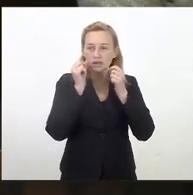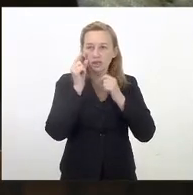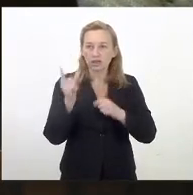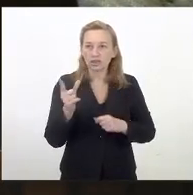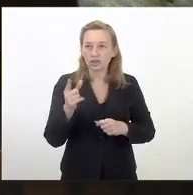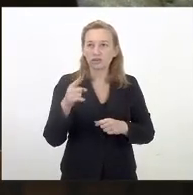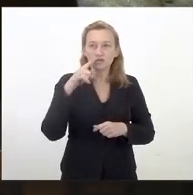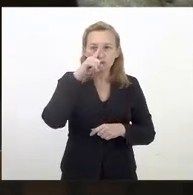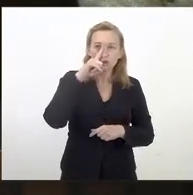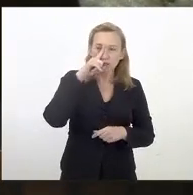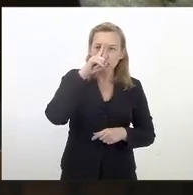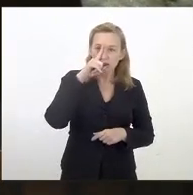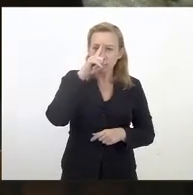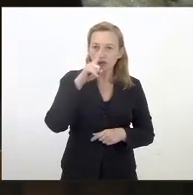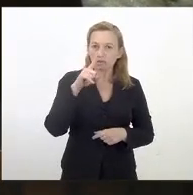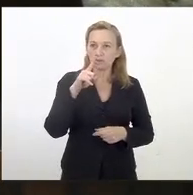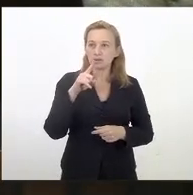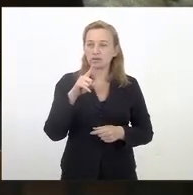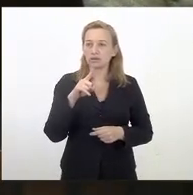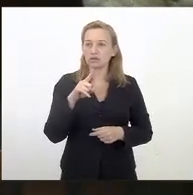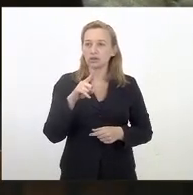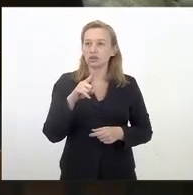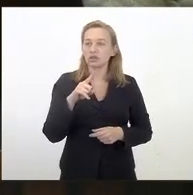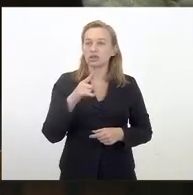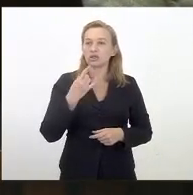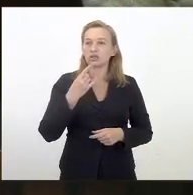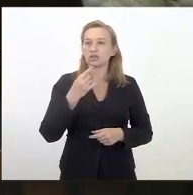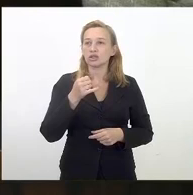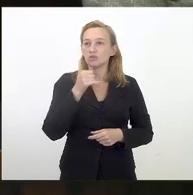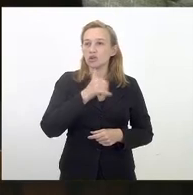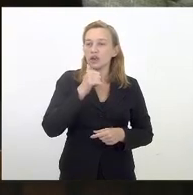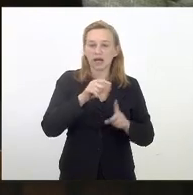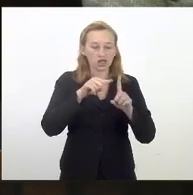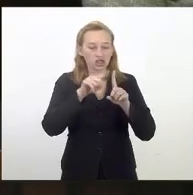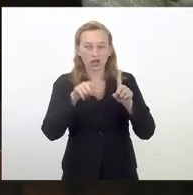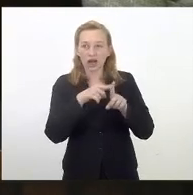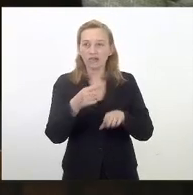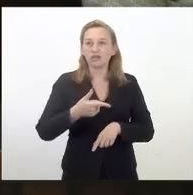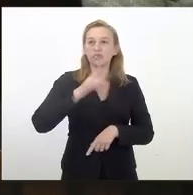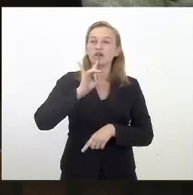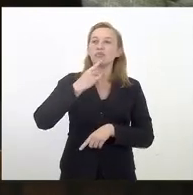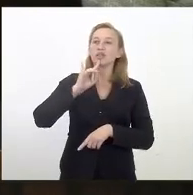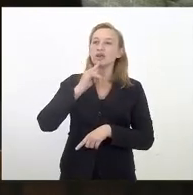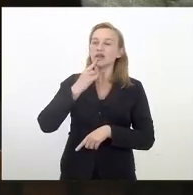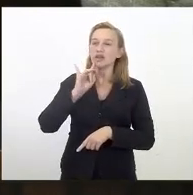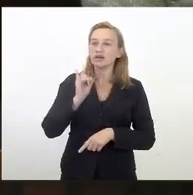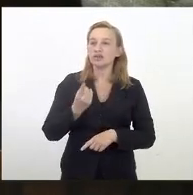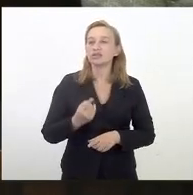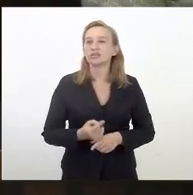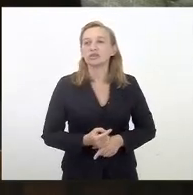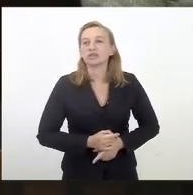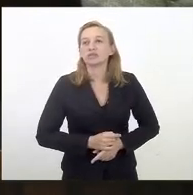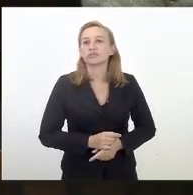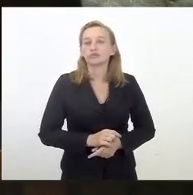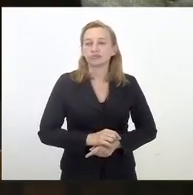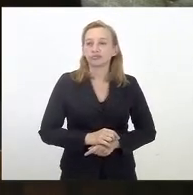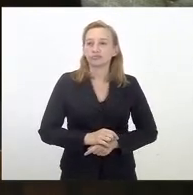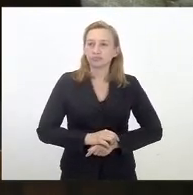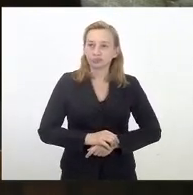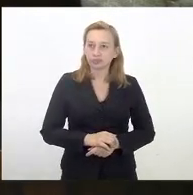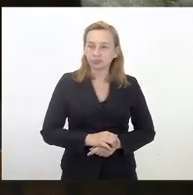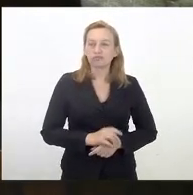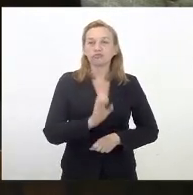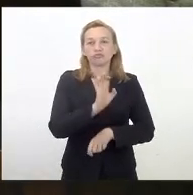danos decorrentes da ingestão de bebida alcoólica por gestante e o risco desenvolvimento da síndrome alcoólica fetal